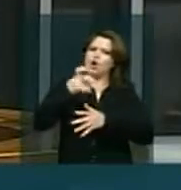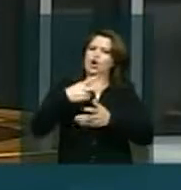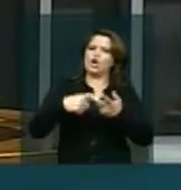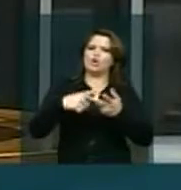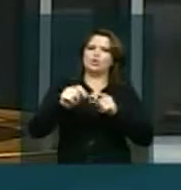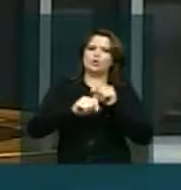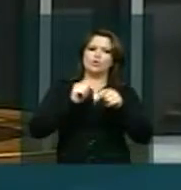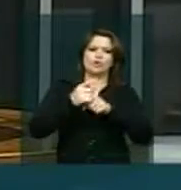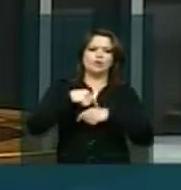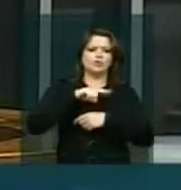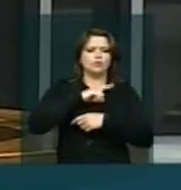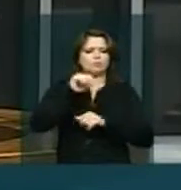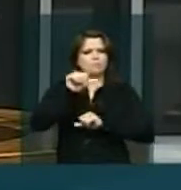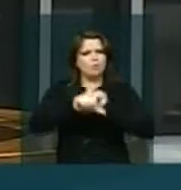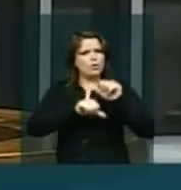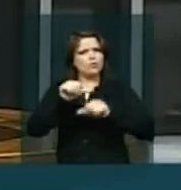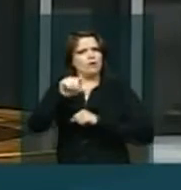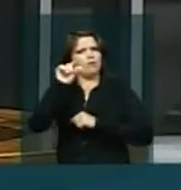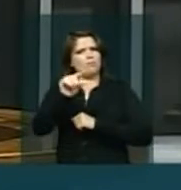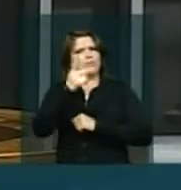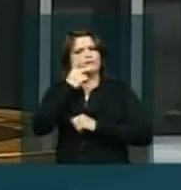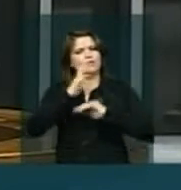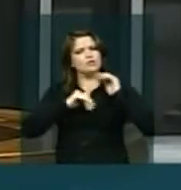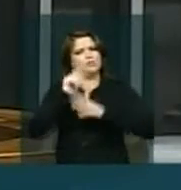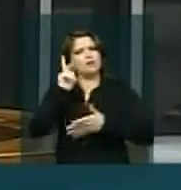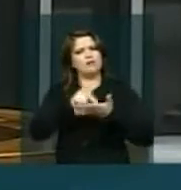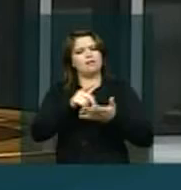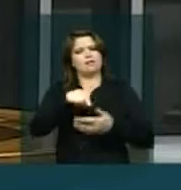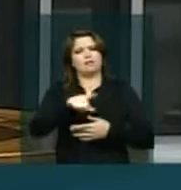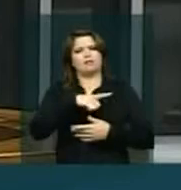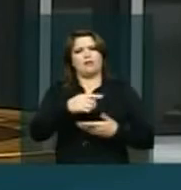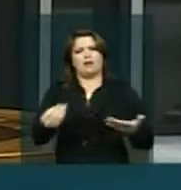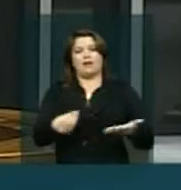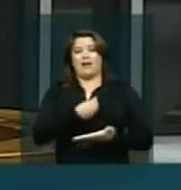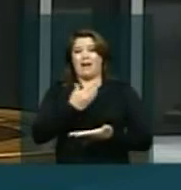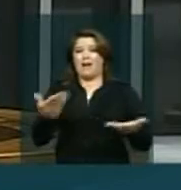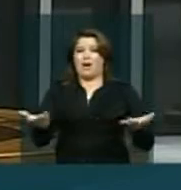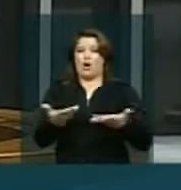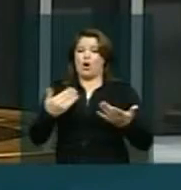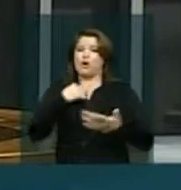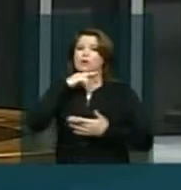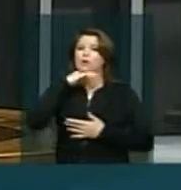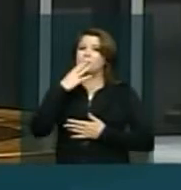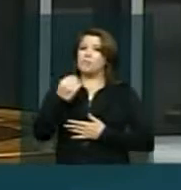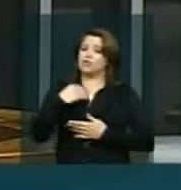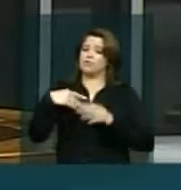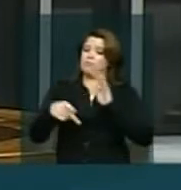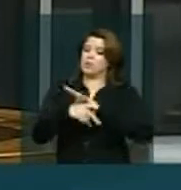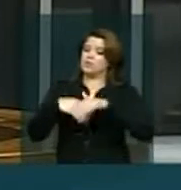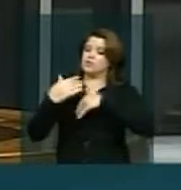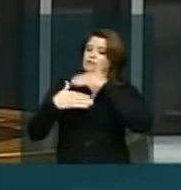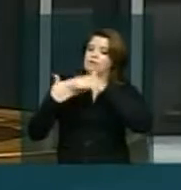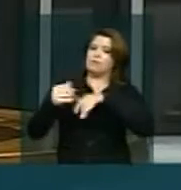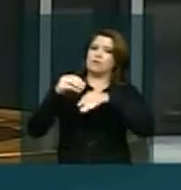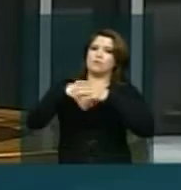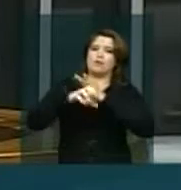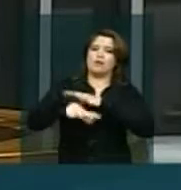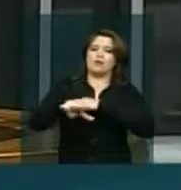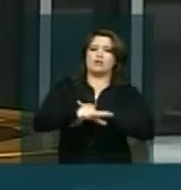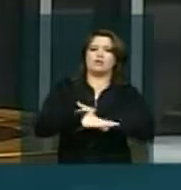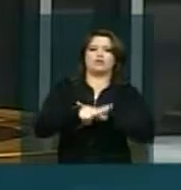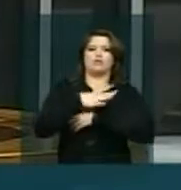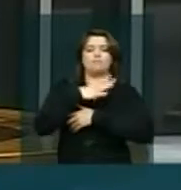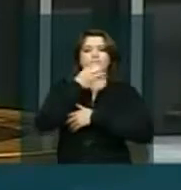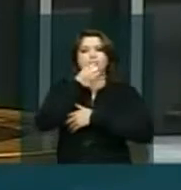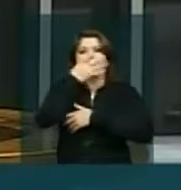para que a gente mude um pouco dessa realidade tão ruim para o desenvolvimento daquela região